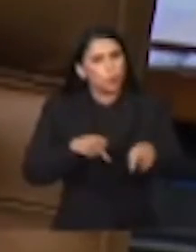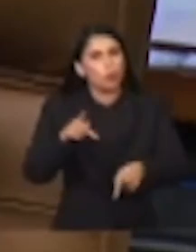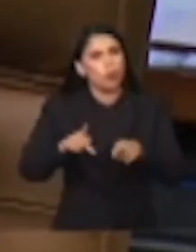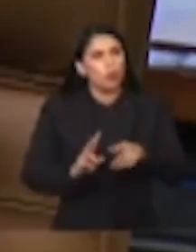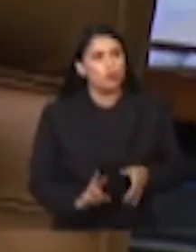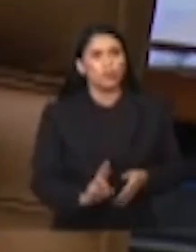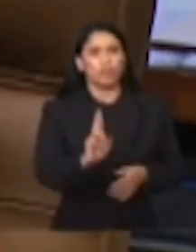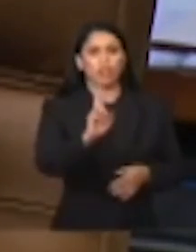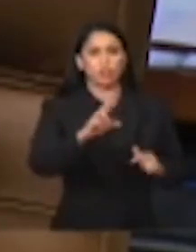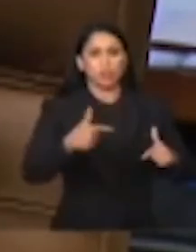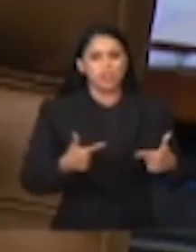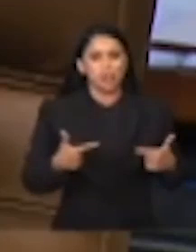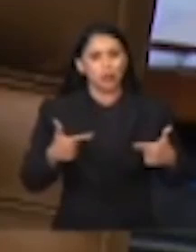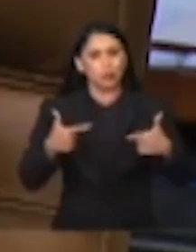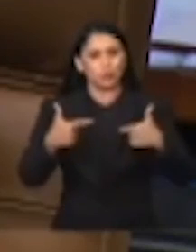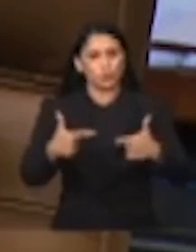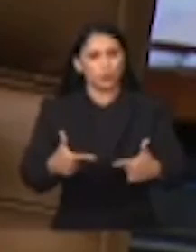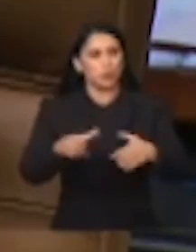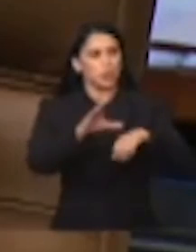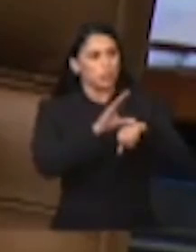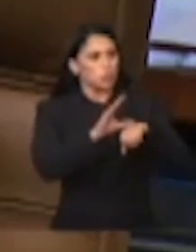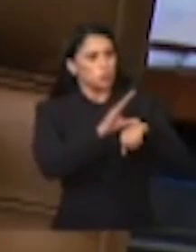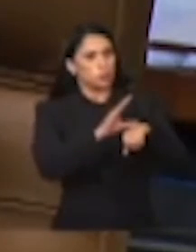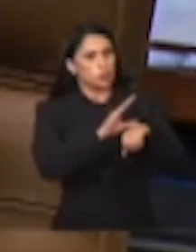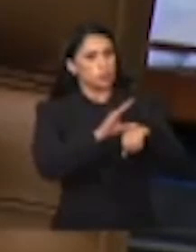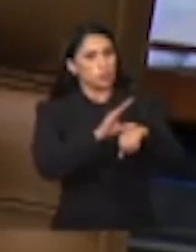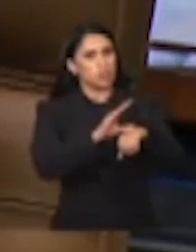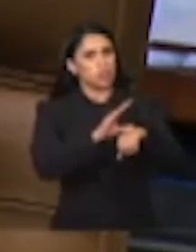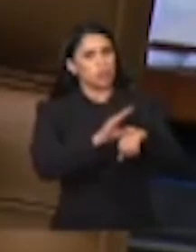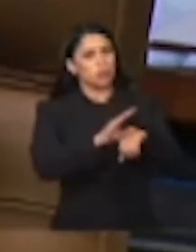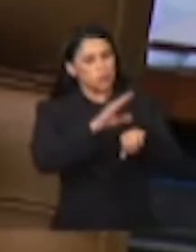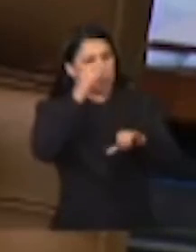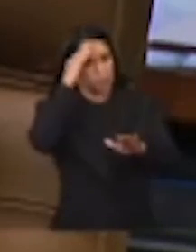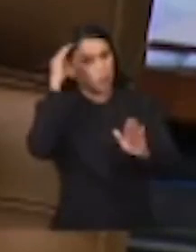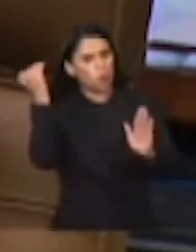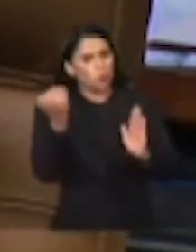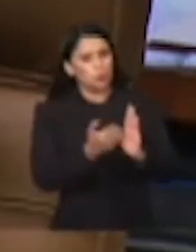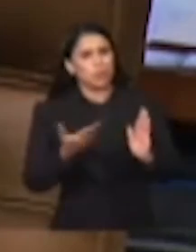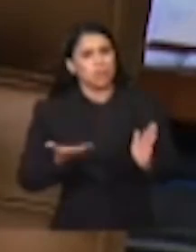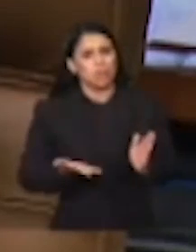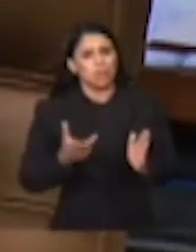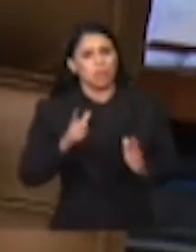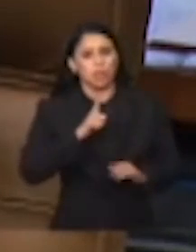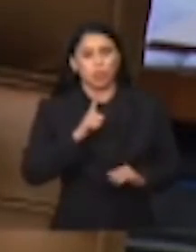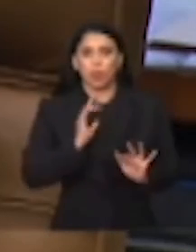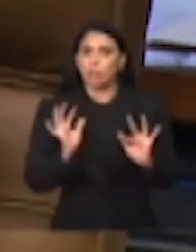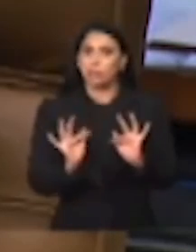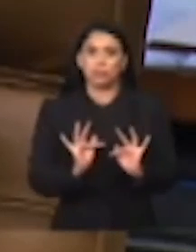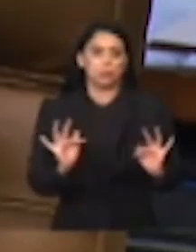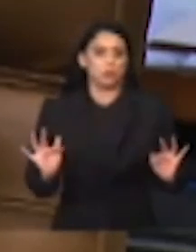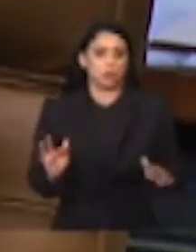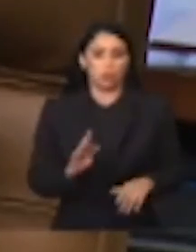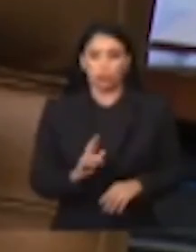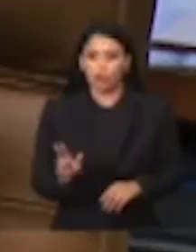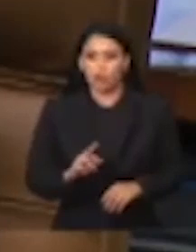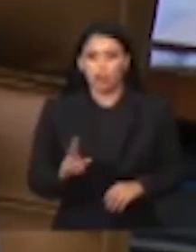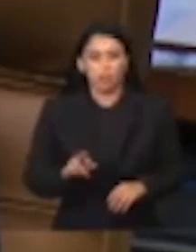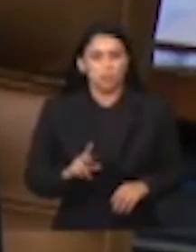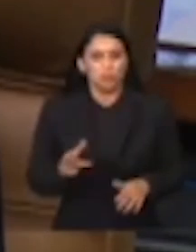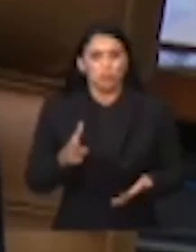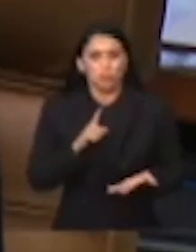a lutar por fazer cumprir uma constituição que Como já foi reiterada aqui não é tarefa simples menos ainda